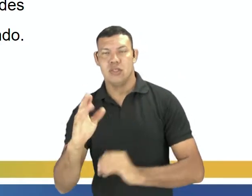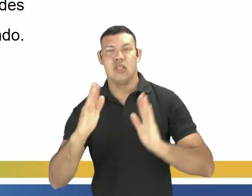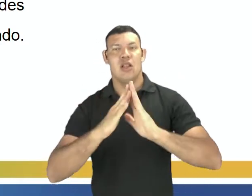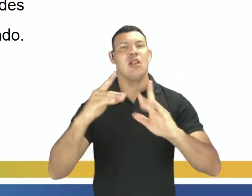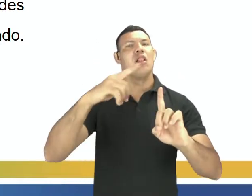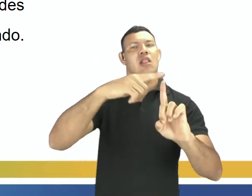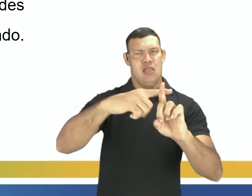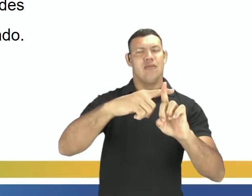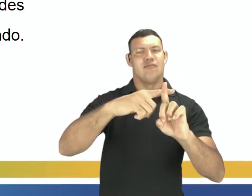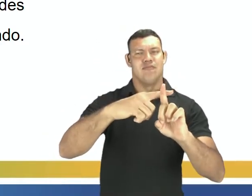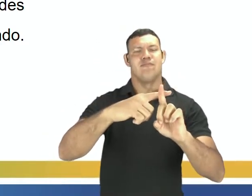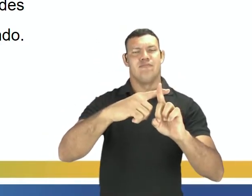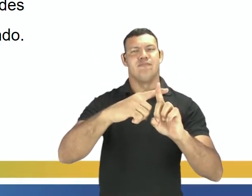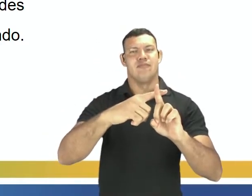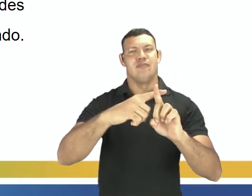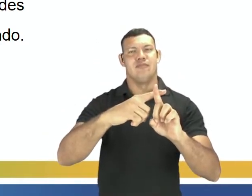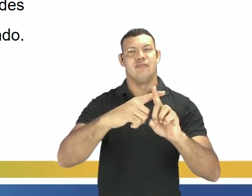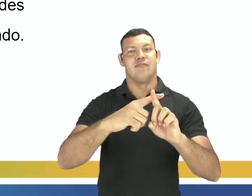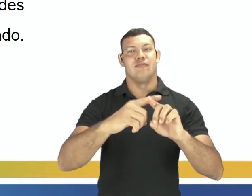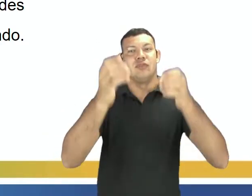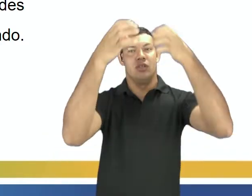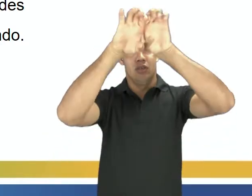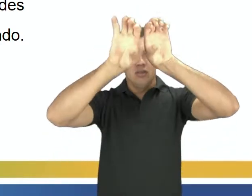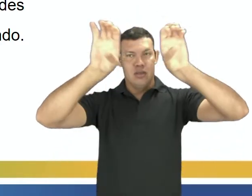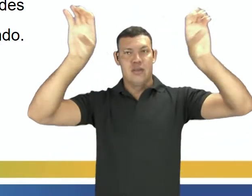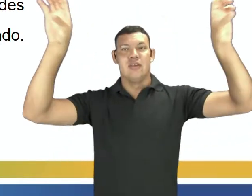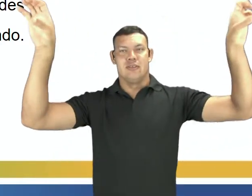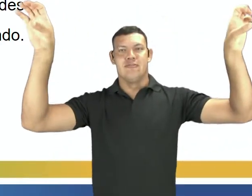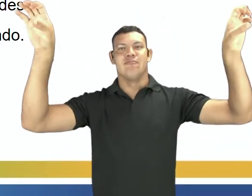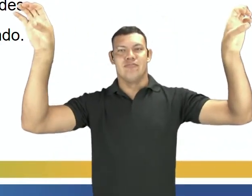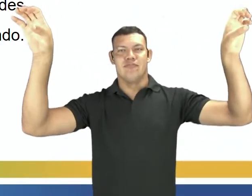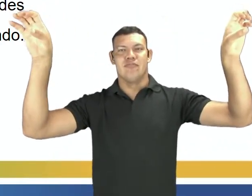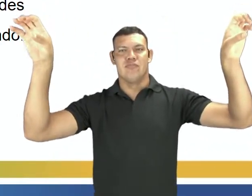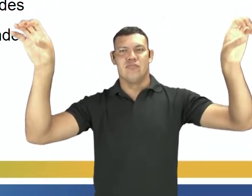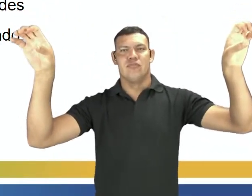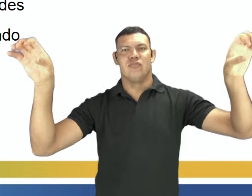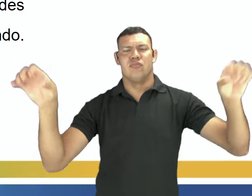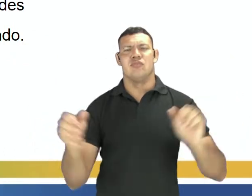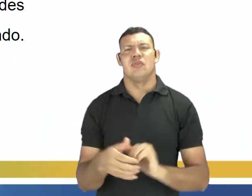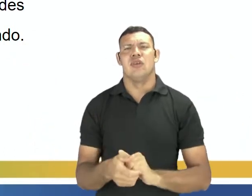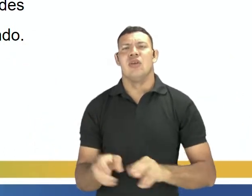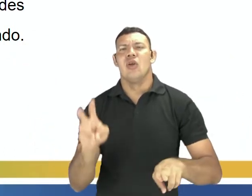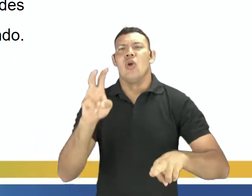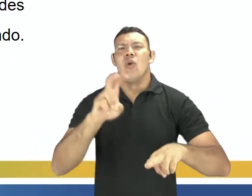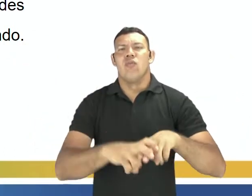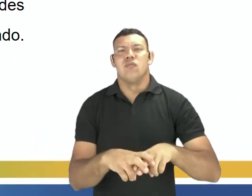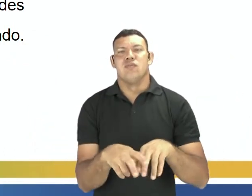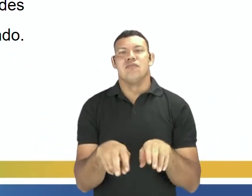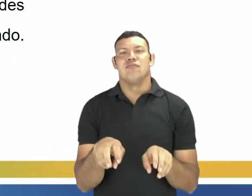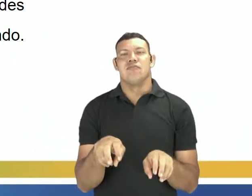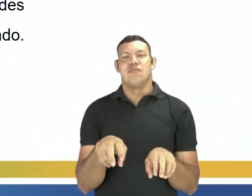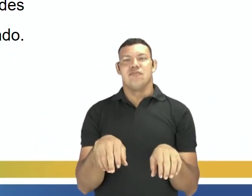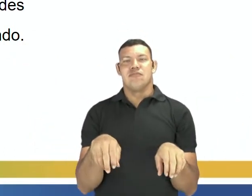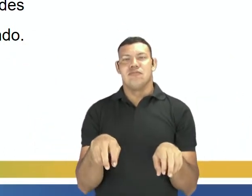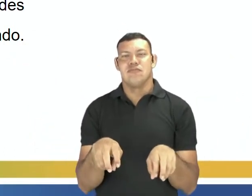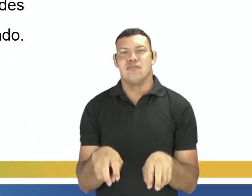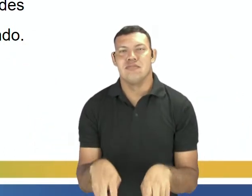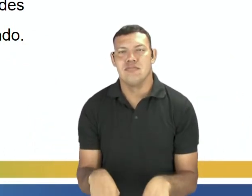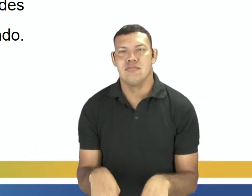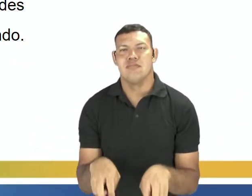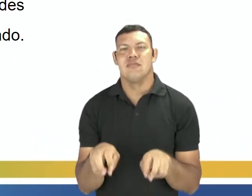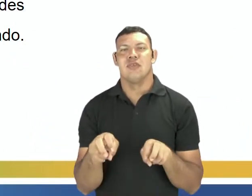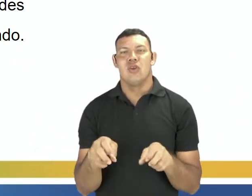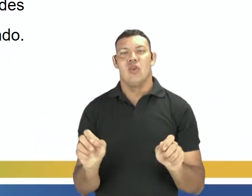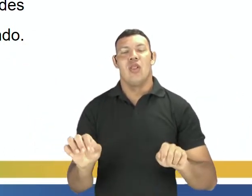e camarotes de luxo reservado no céu. Entaladas as banhas no trono, uma cadeira de balanço na sala de jantar,